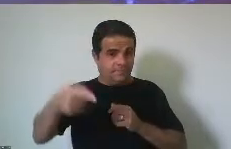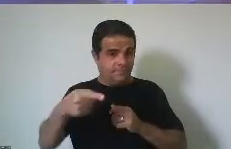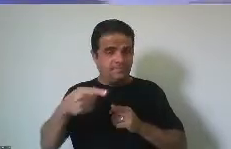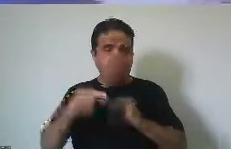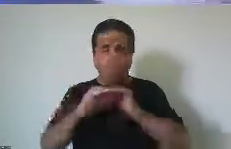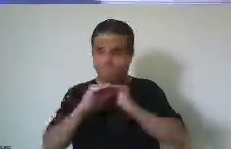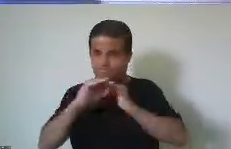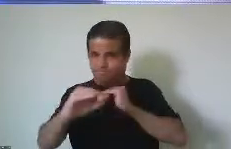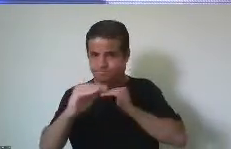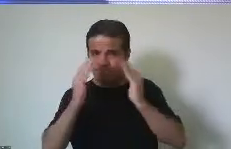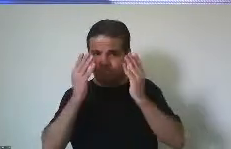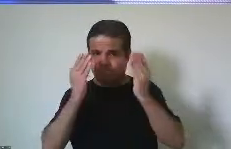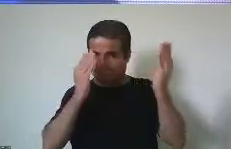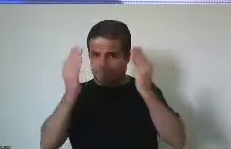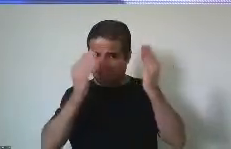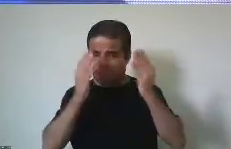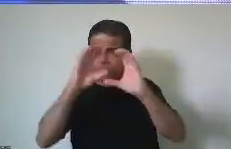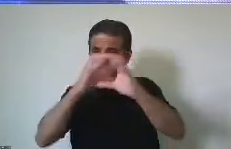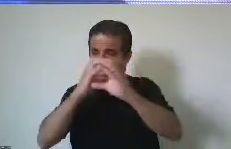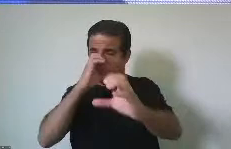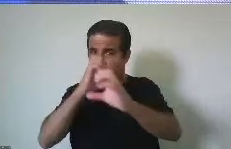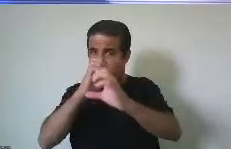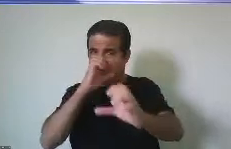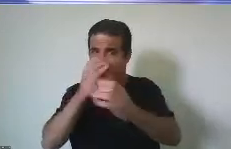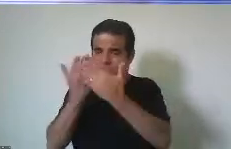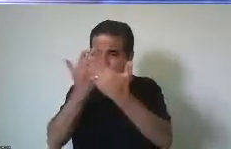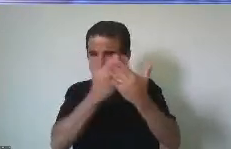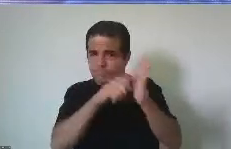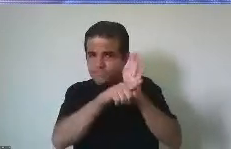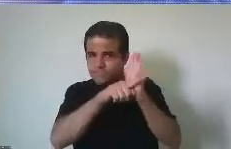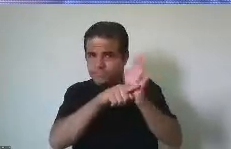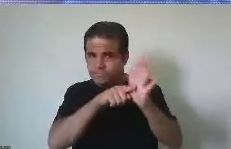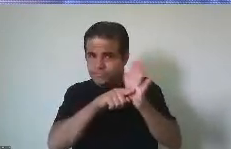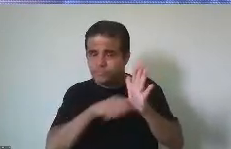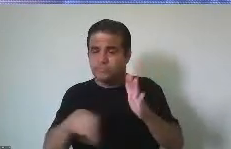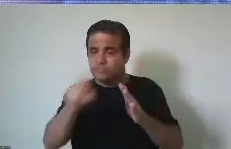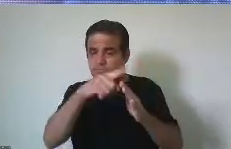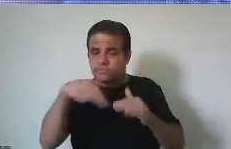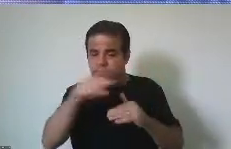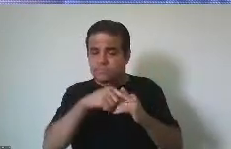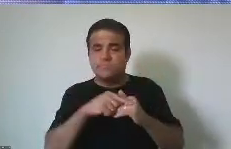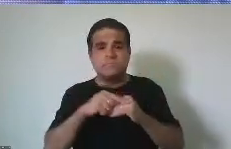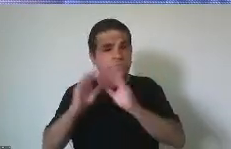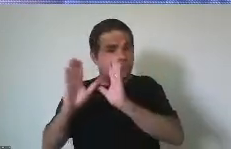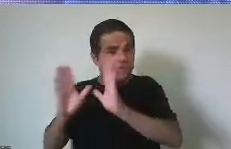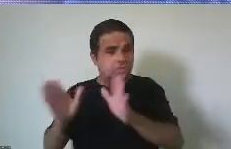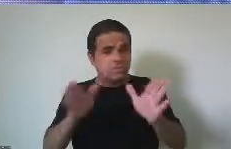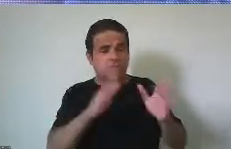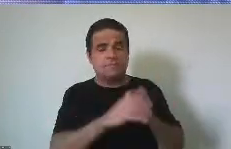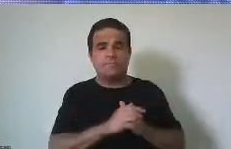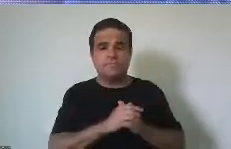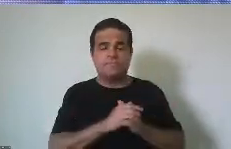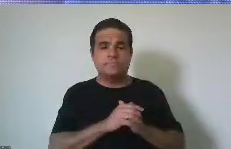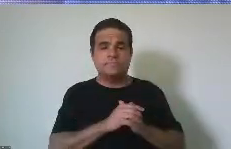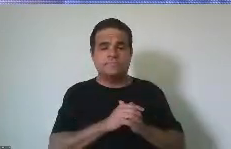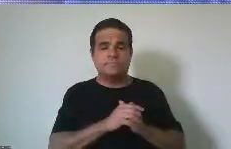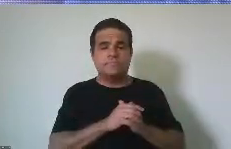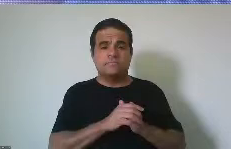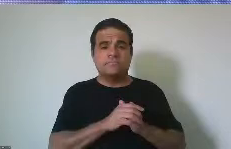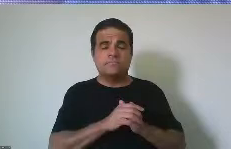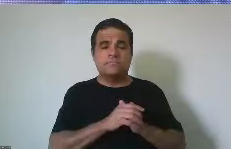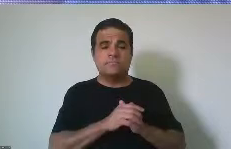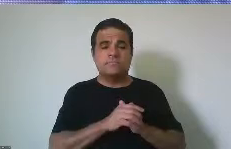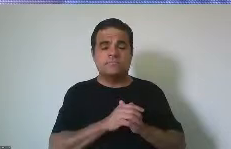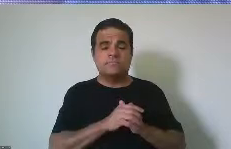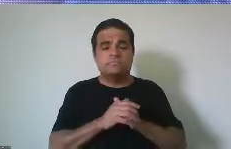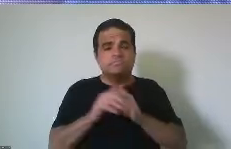aprendi a engenharia o estudo que eu fazemos também com consultoras de primeiro fazemos uma da